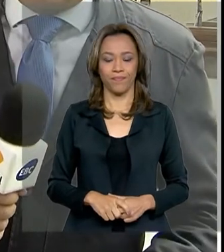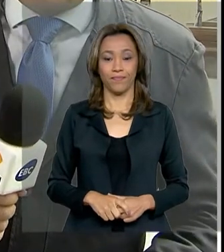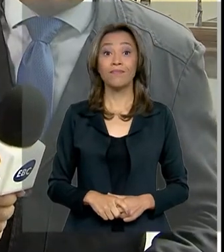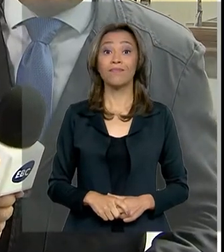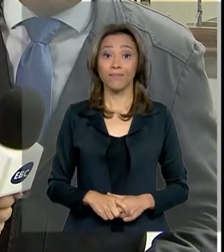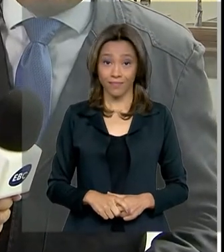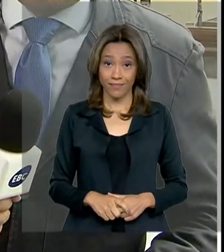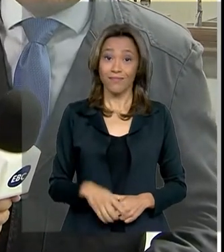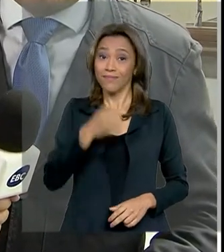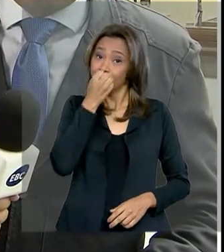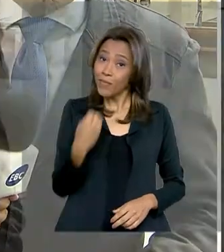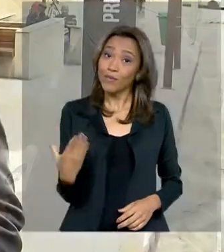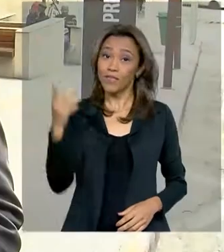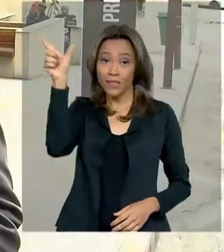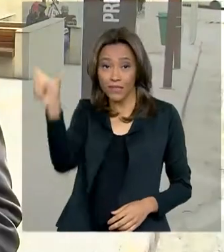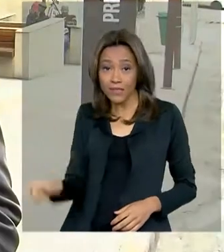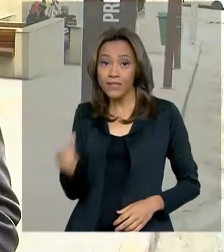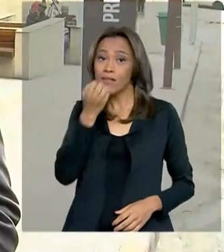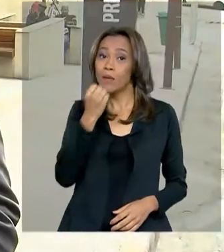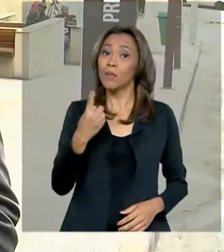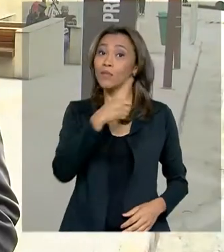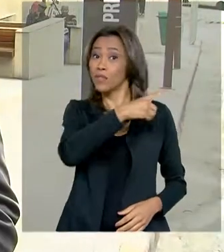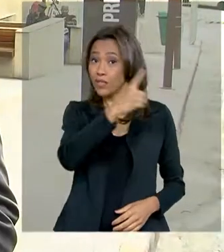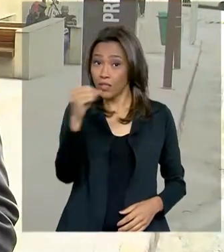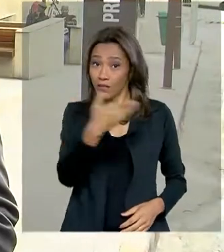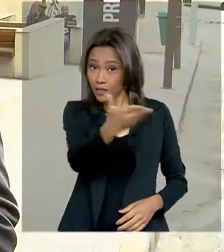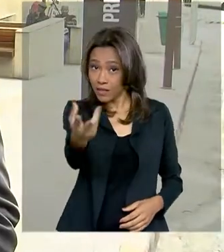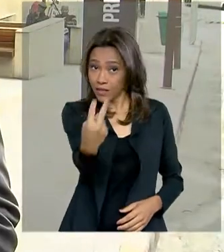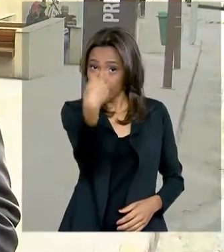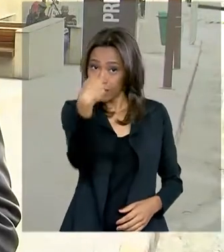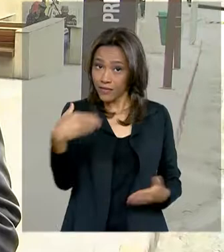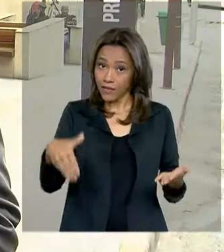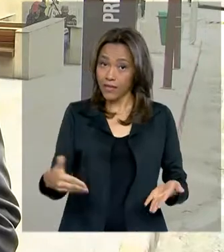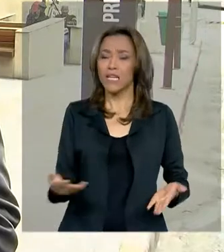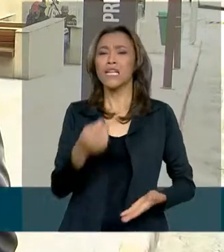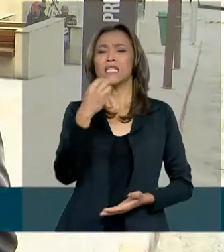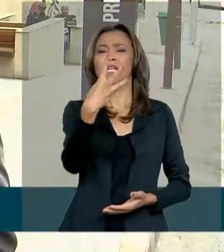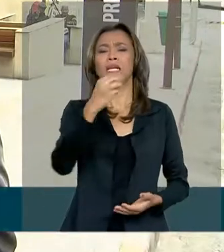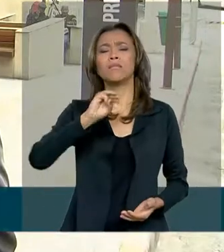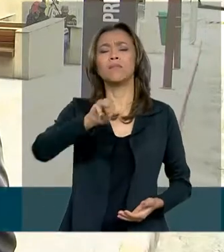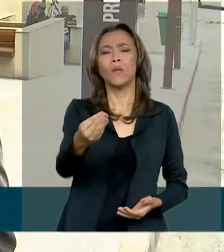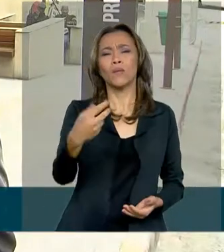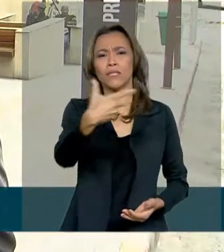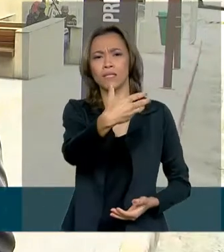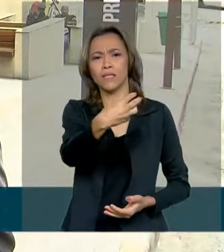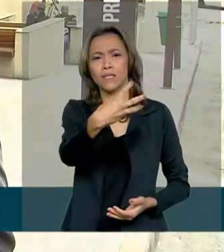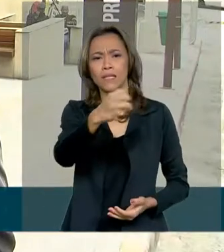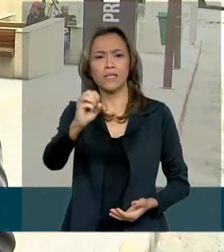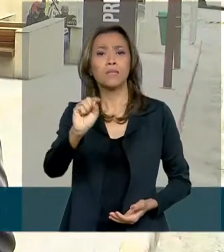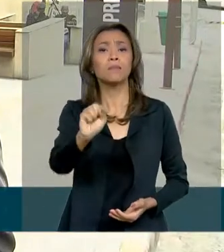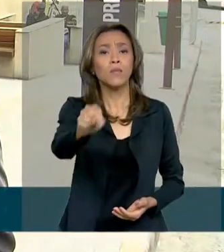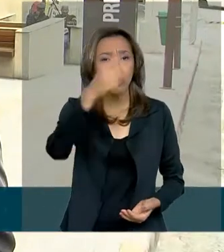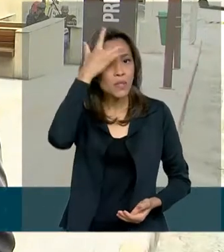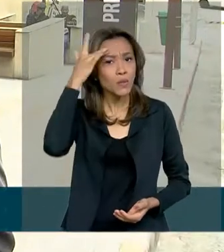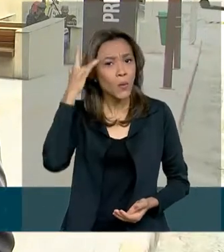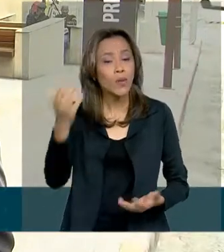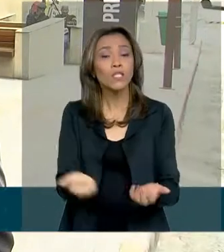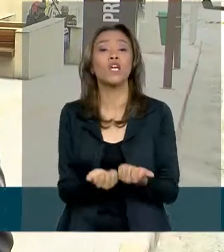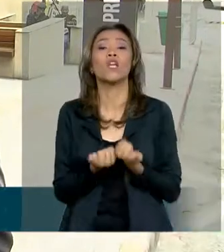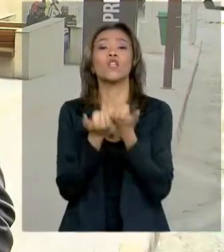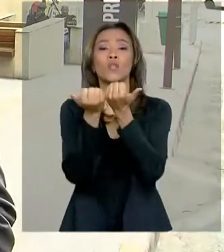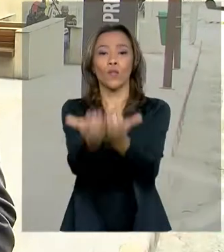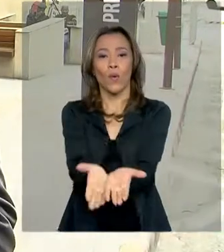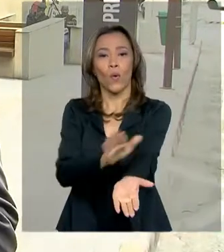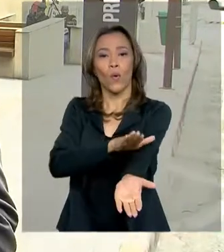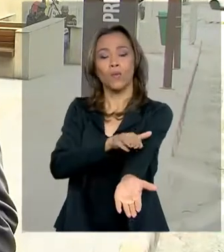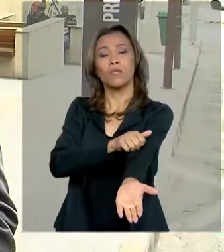Bom dia, Renata. Bom dia a você que acompanha o Brasil em Dia. Cerca de 3 milhões e 300 mil pessoas são doadores de sangue em